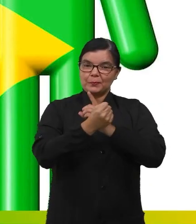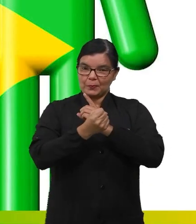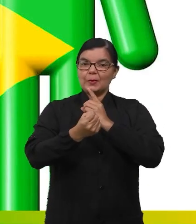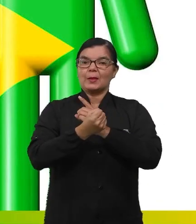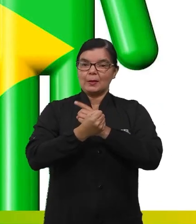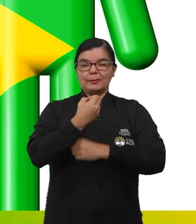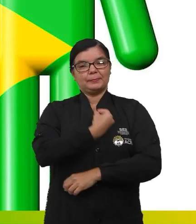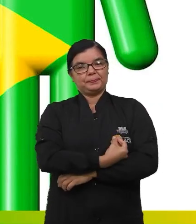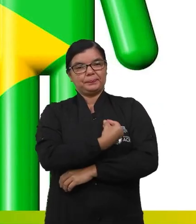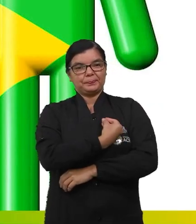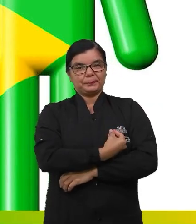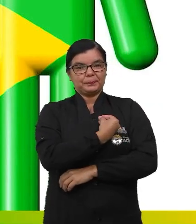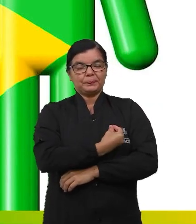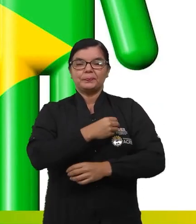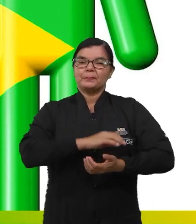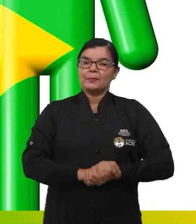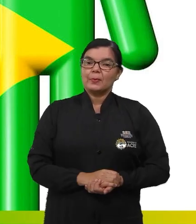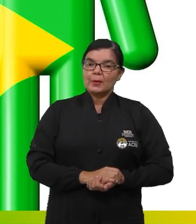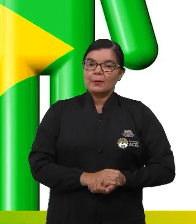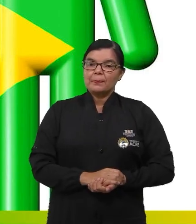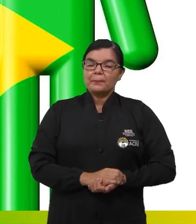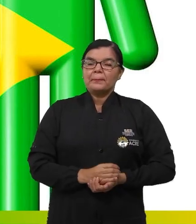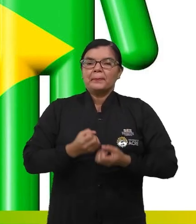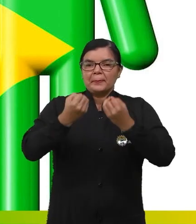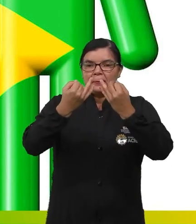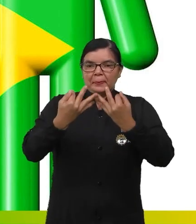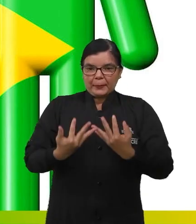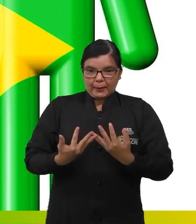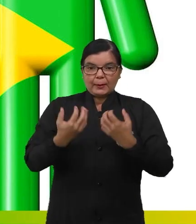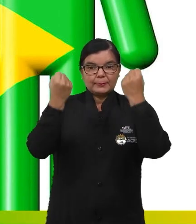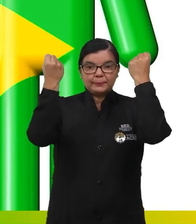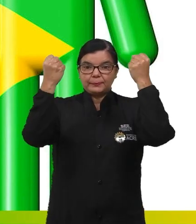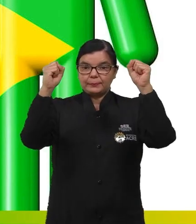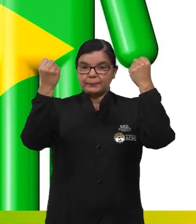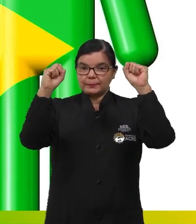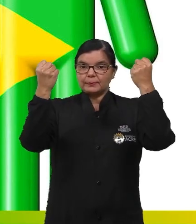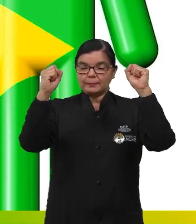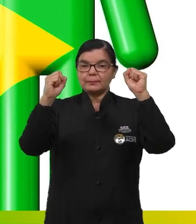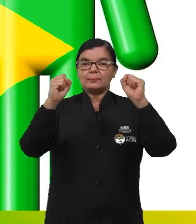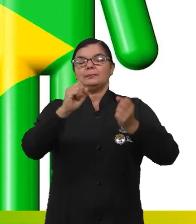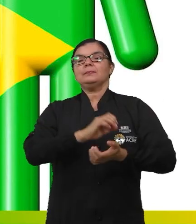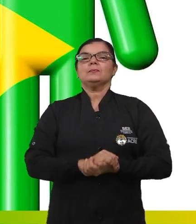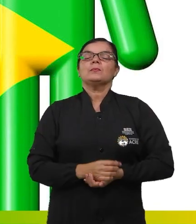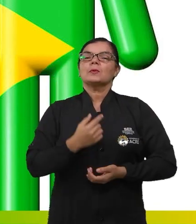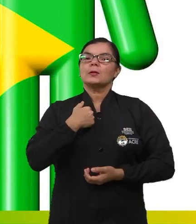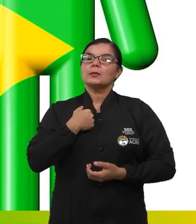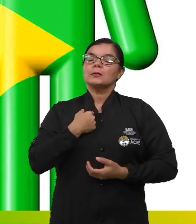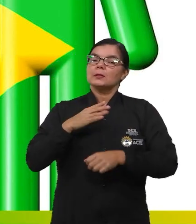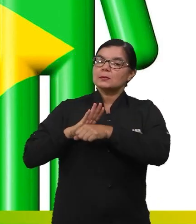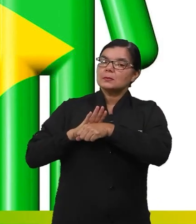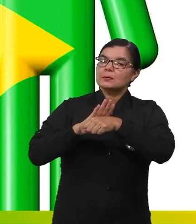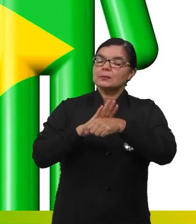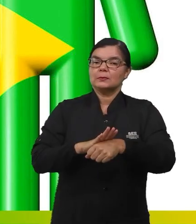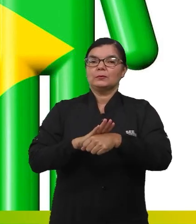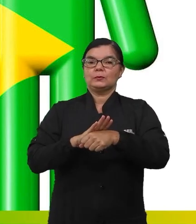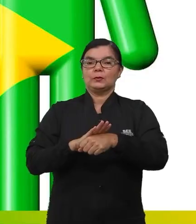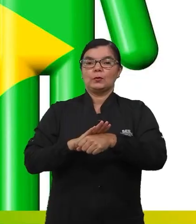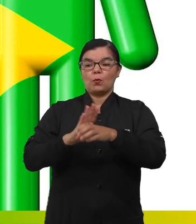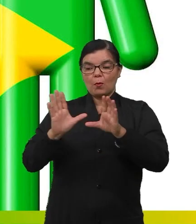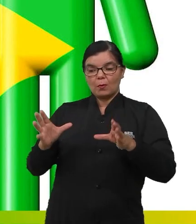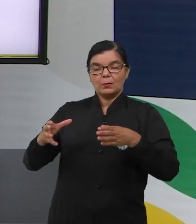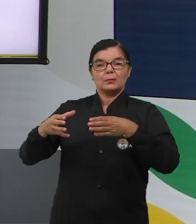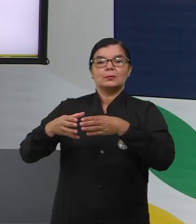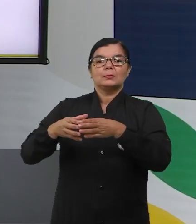ativo e participativo. Então aqui a gente falou aqui no aspecto da atividade física e dessa contribuição com a